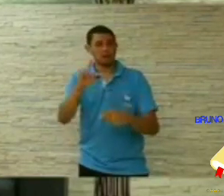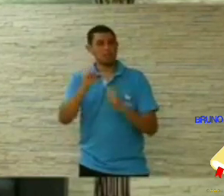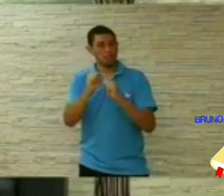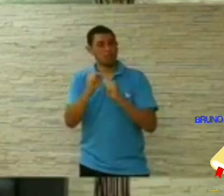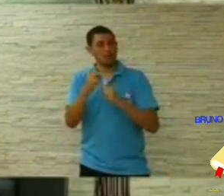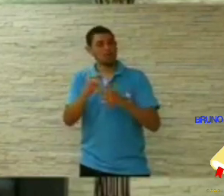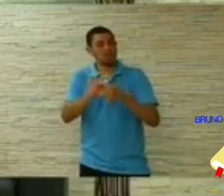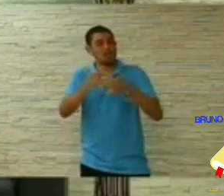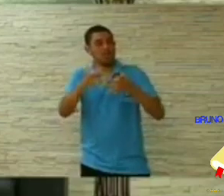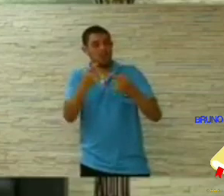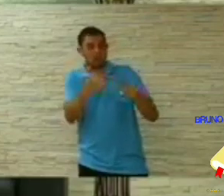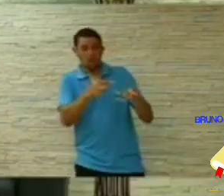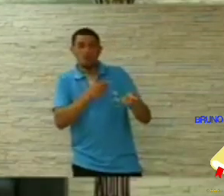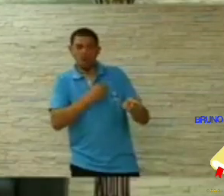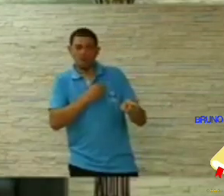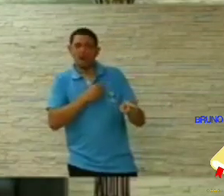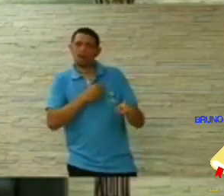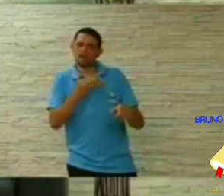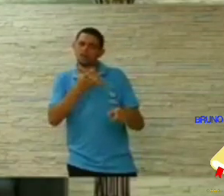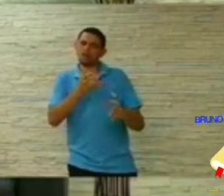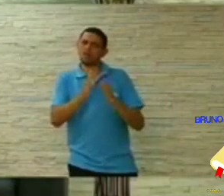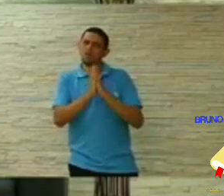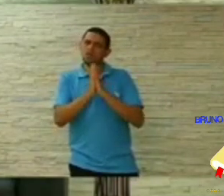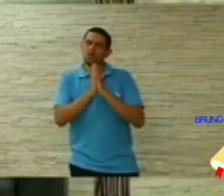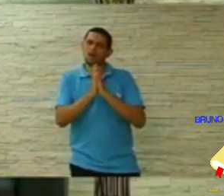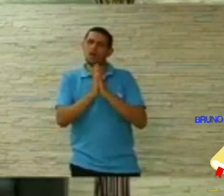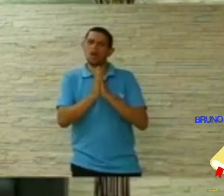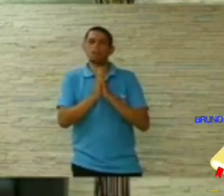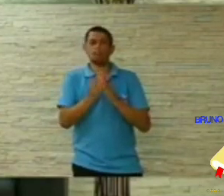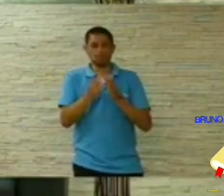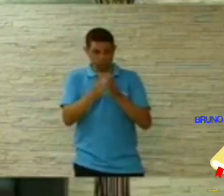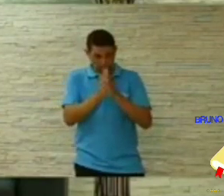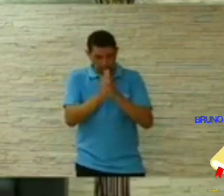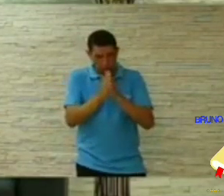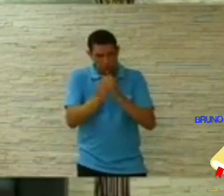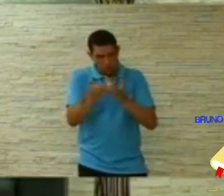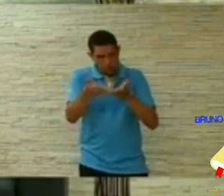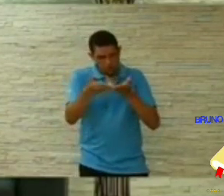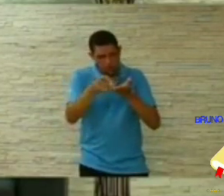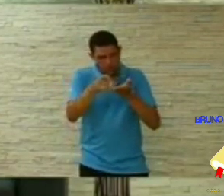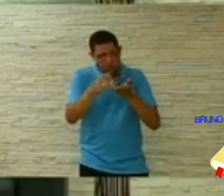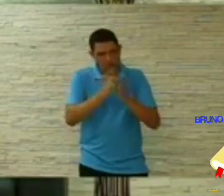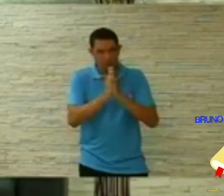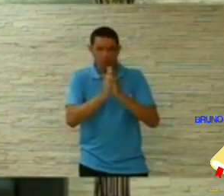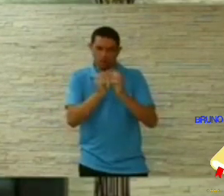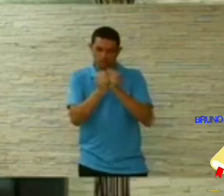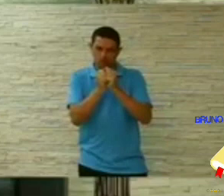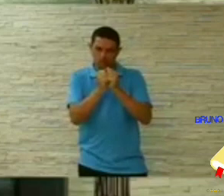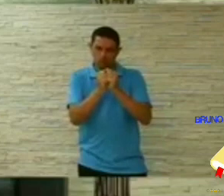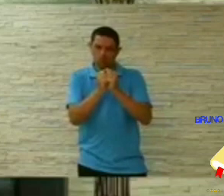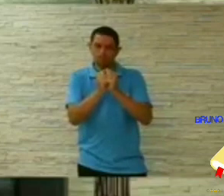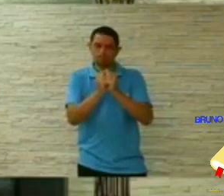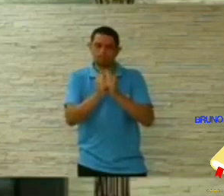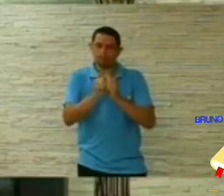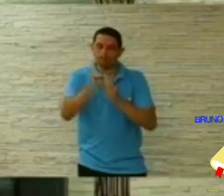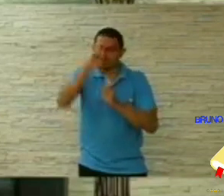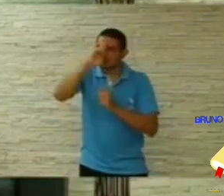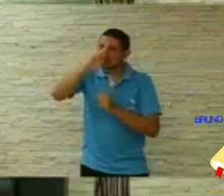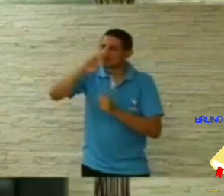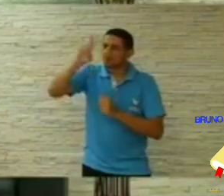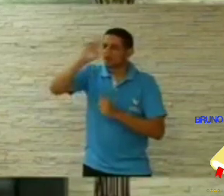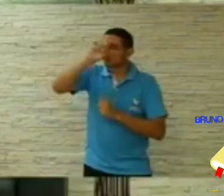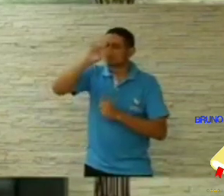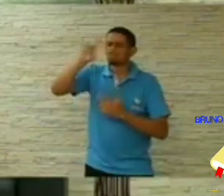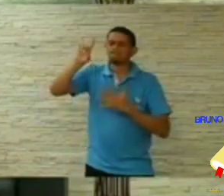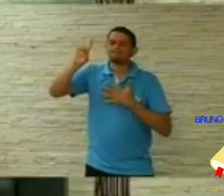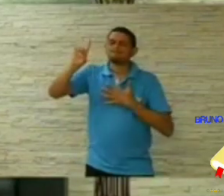isso. Feche os seus olhos agora e ore comigo nesse momento. Senhor nosso Deus, estamos